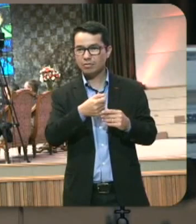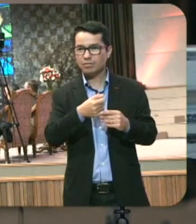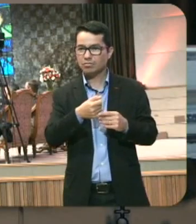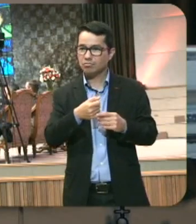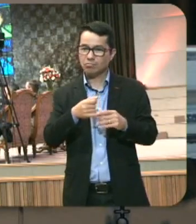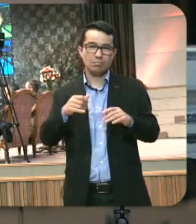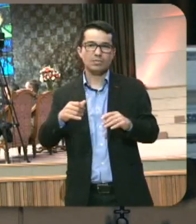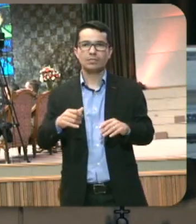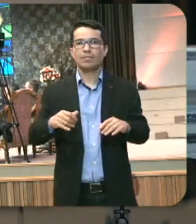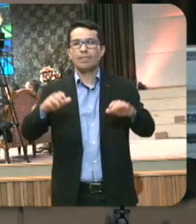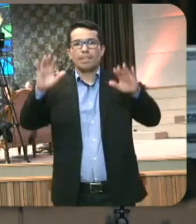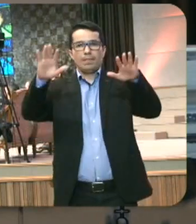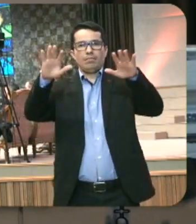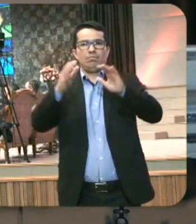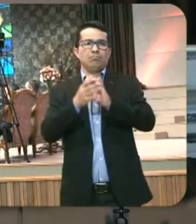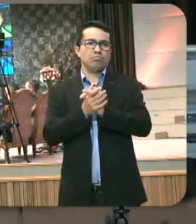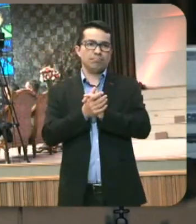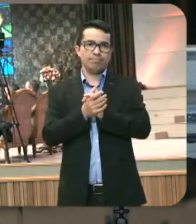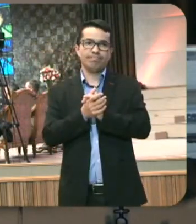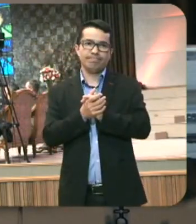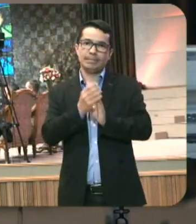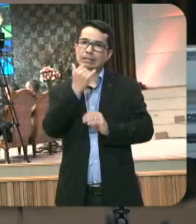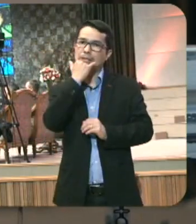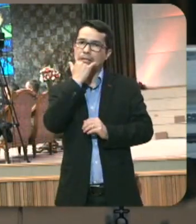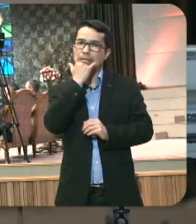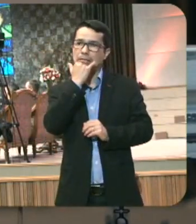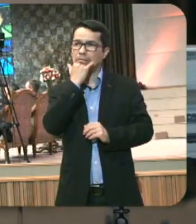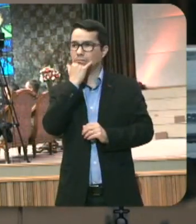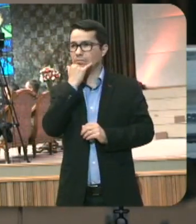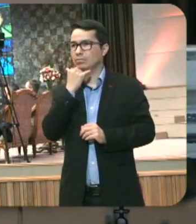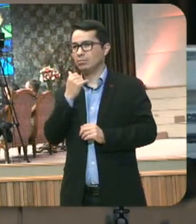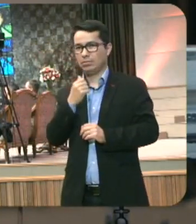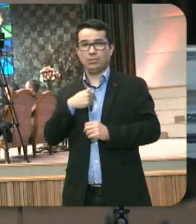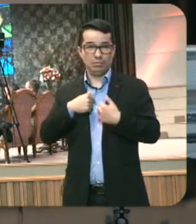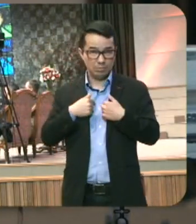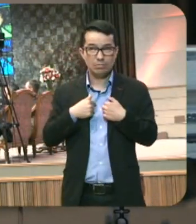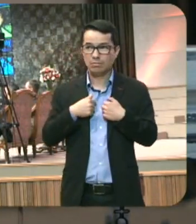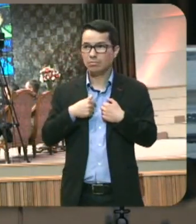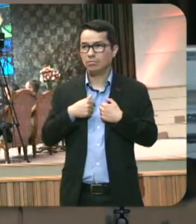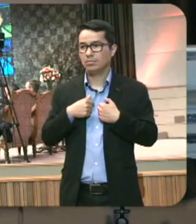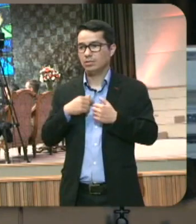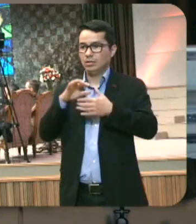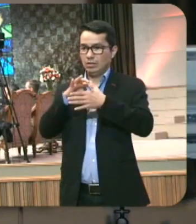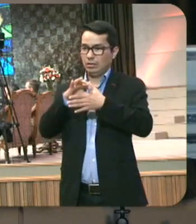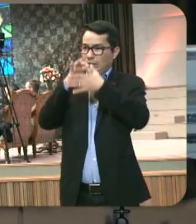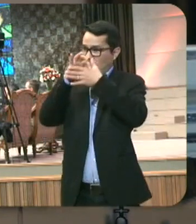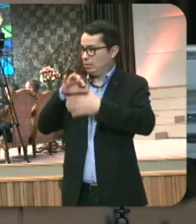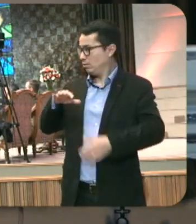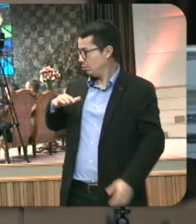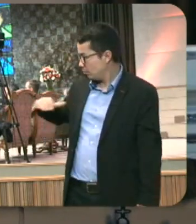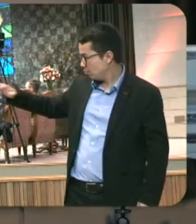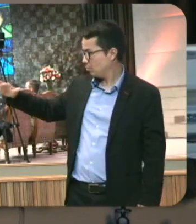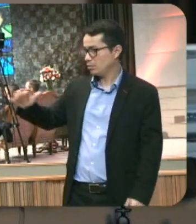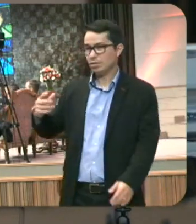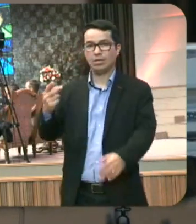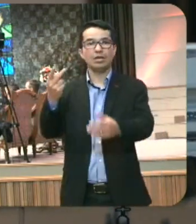E foi isso que Josué e os líderes fizeram. Nós erramos. E agora? O que a gente vai